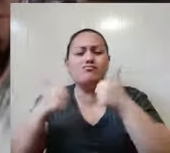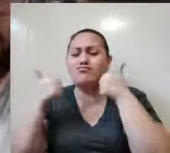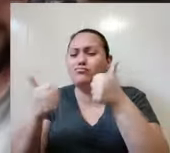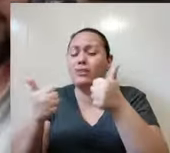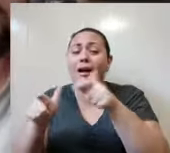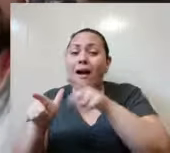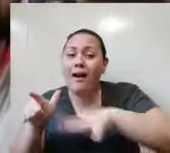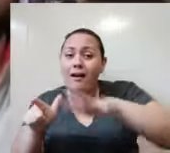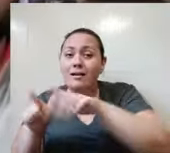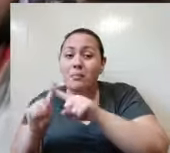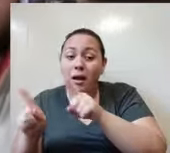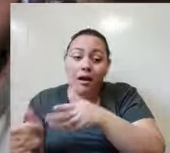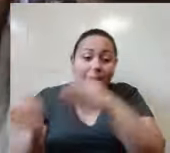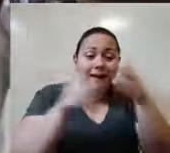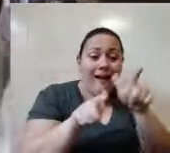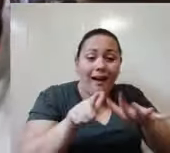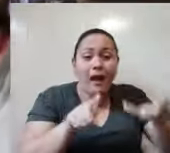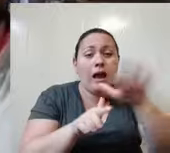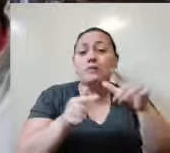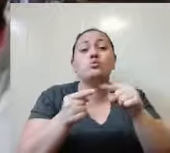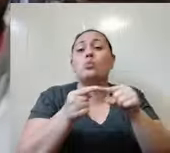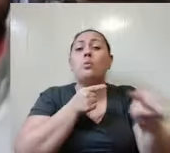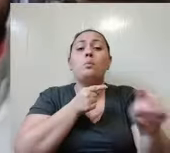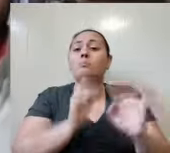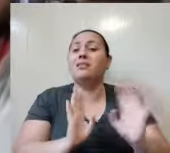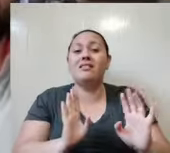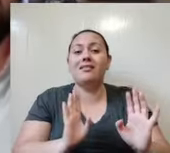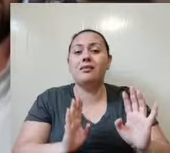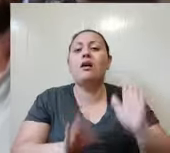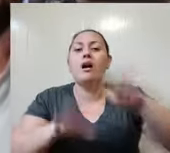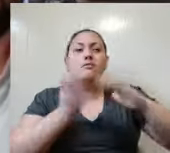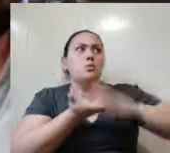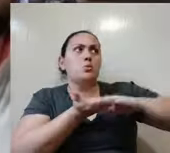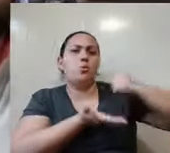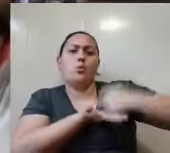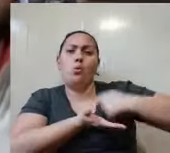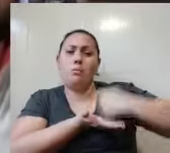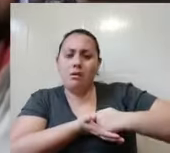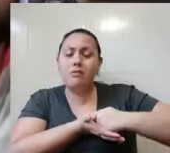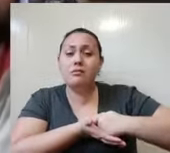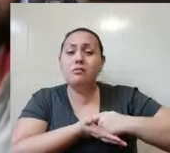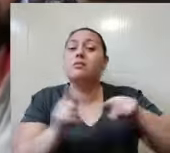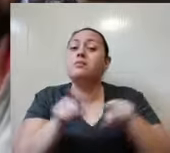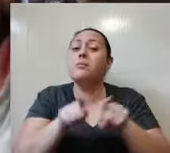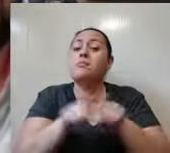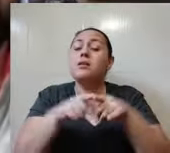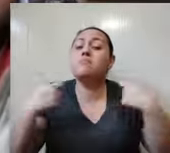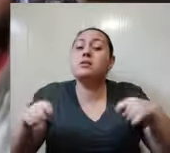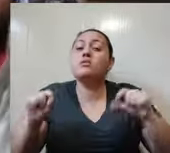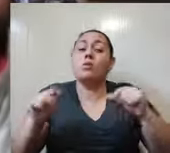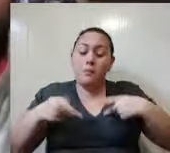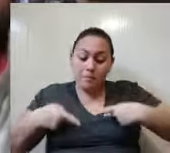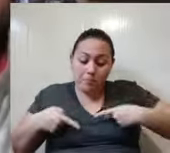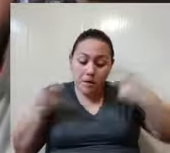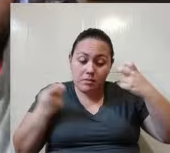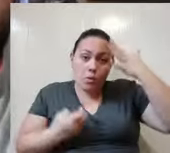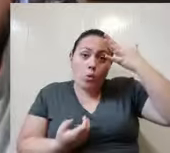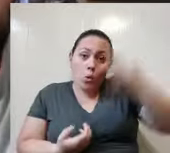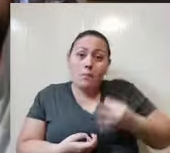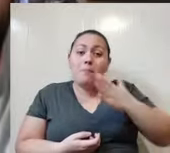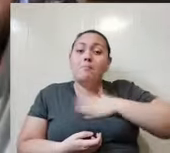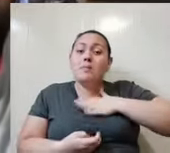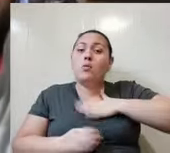tão boas em outras coisas. E a questão da autocobrança também passa por uma questão de autoconhecimento e de compreender como é